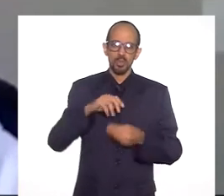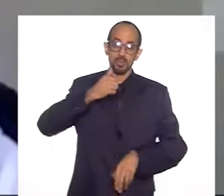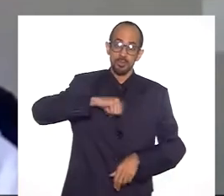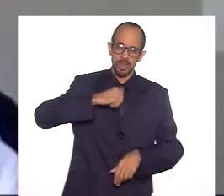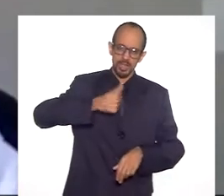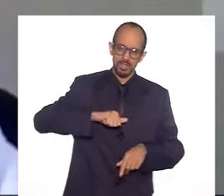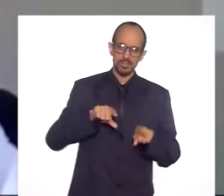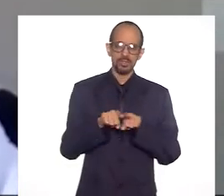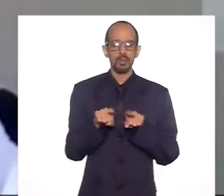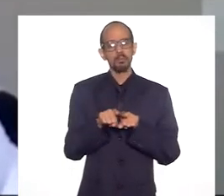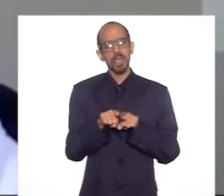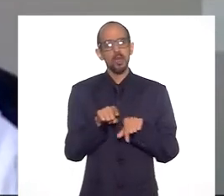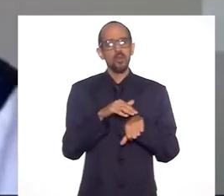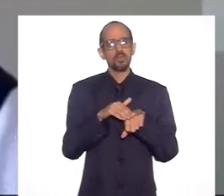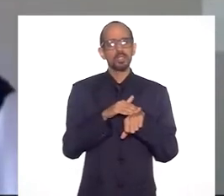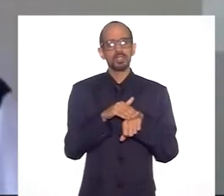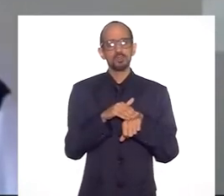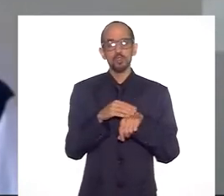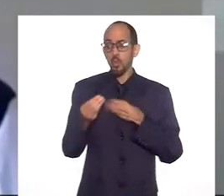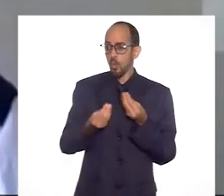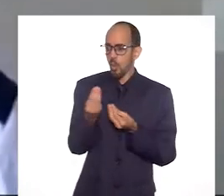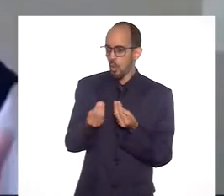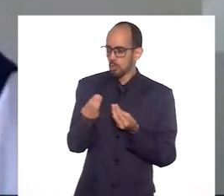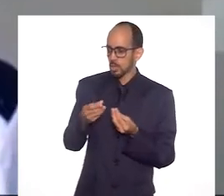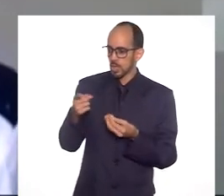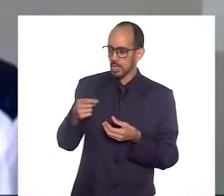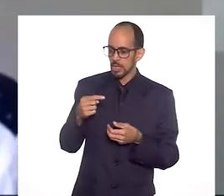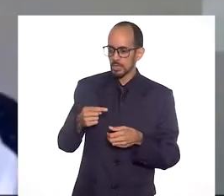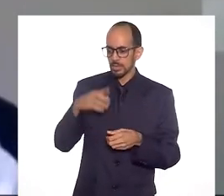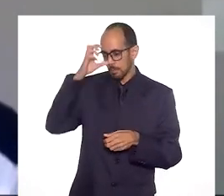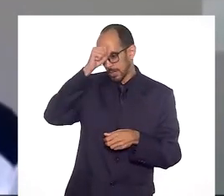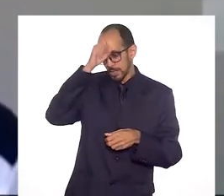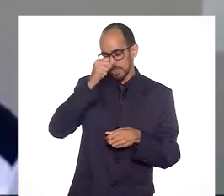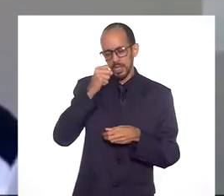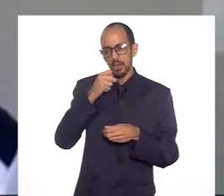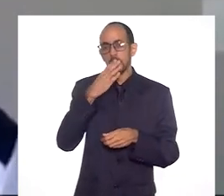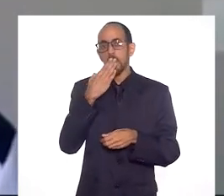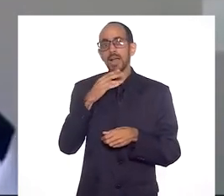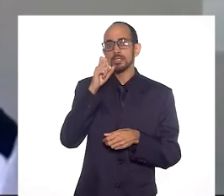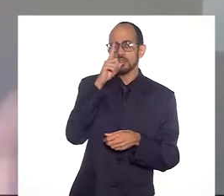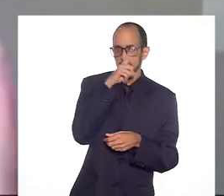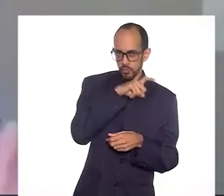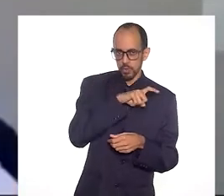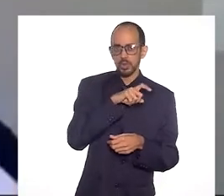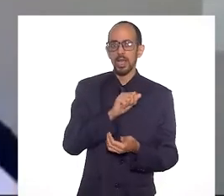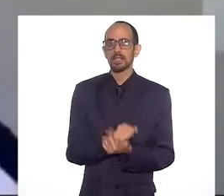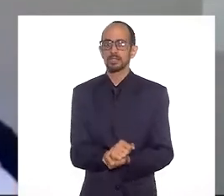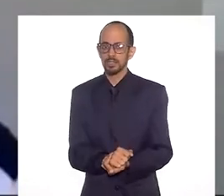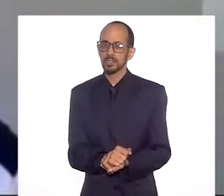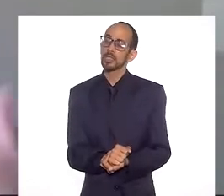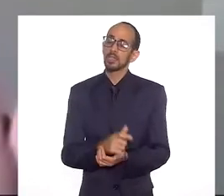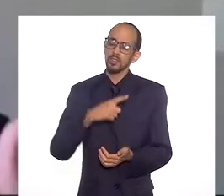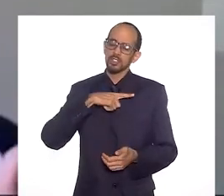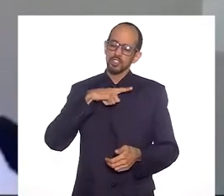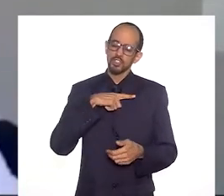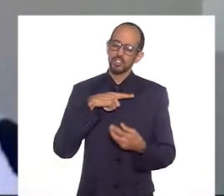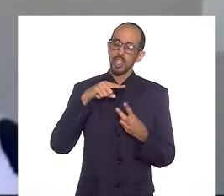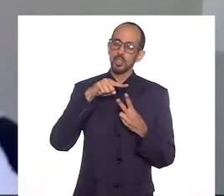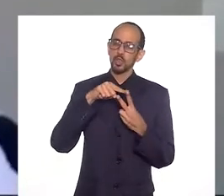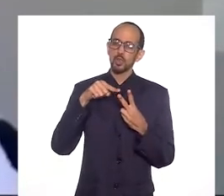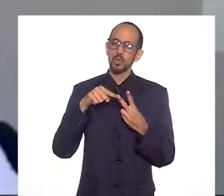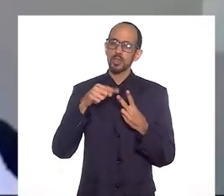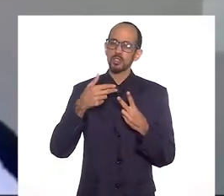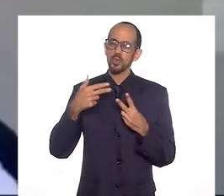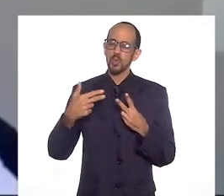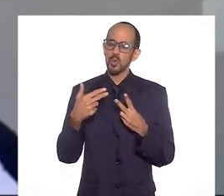gente conversou com os empreendedores, como eles se prepararam, quais foram as dificuldades que encontraram. Então, são dois capítulos super